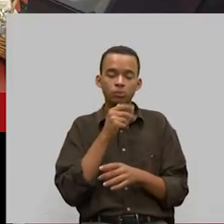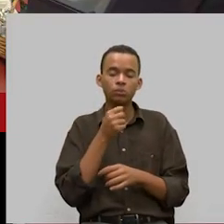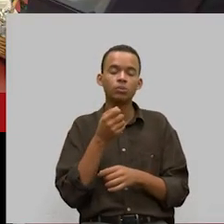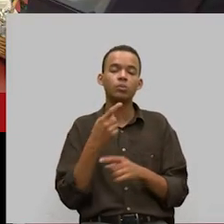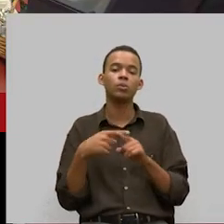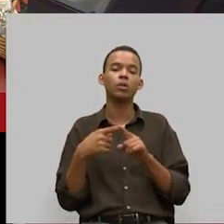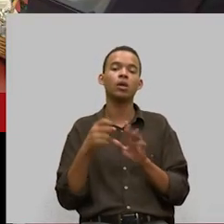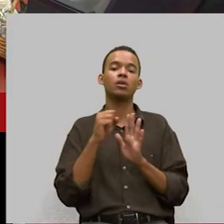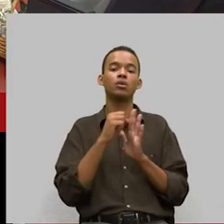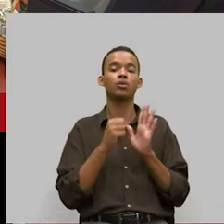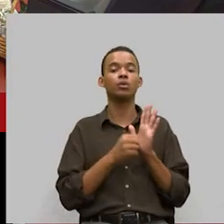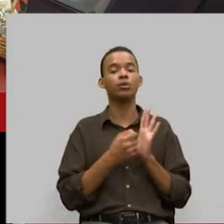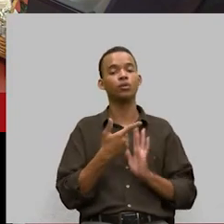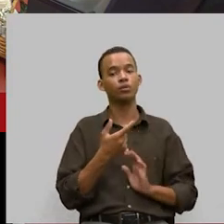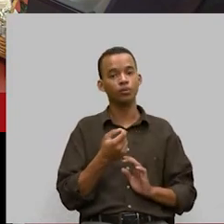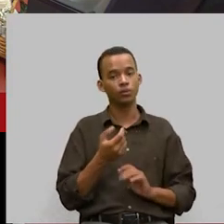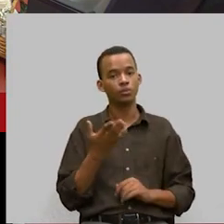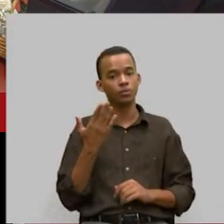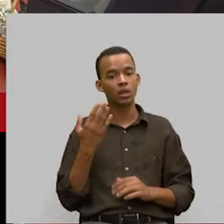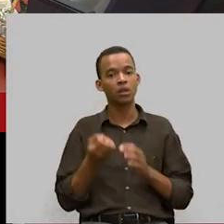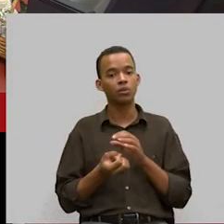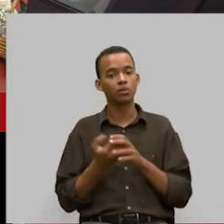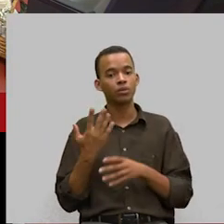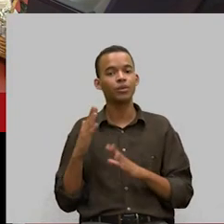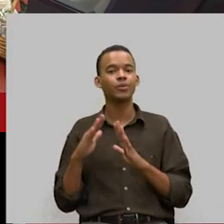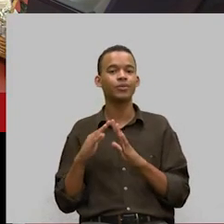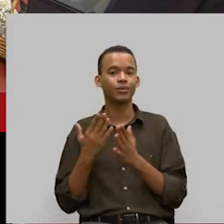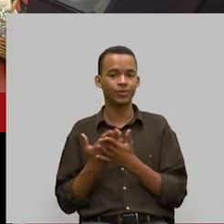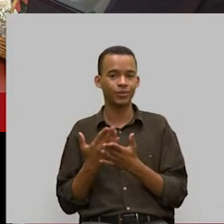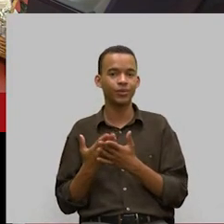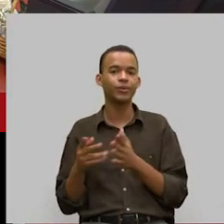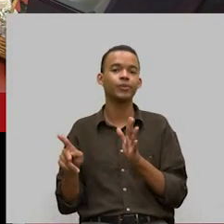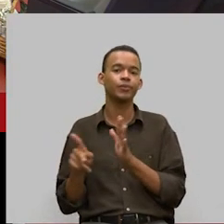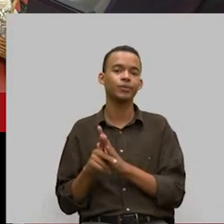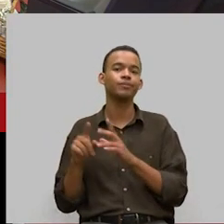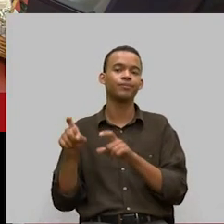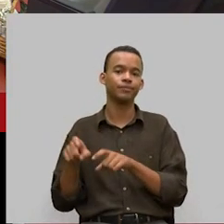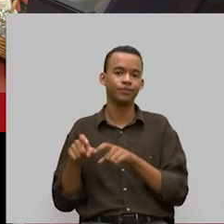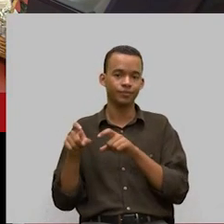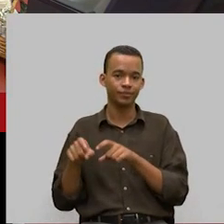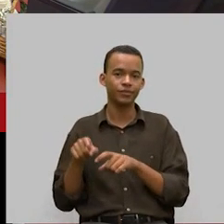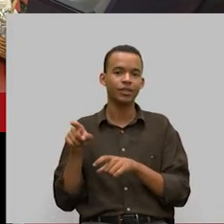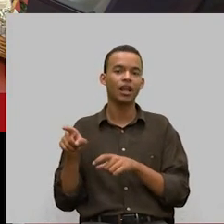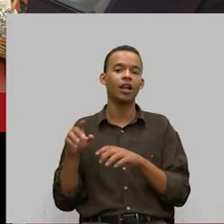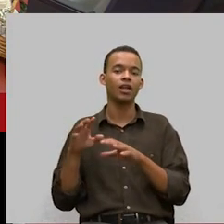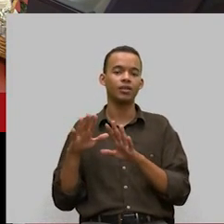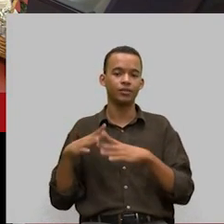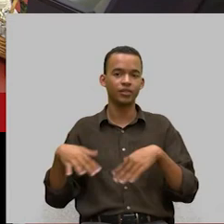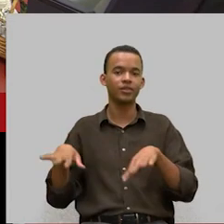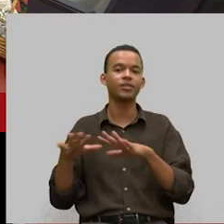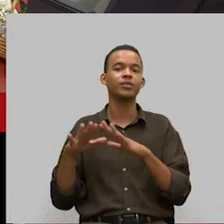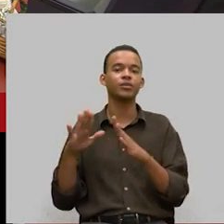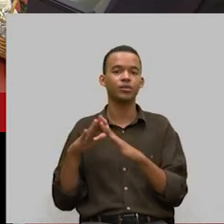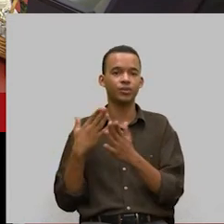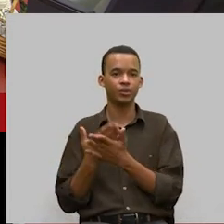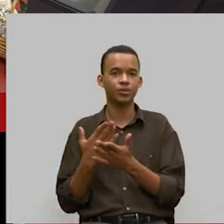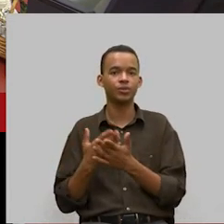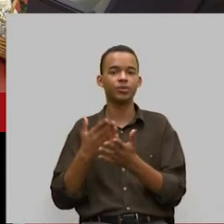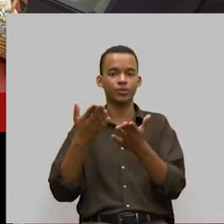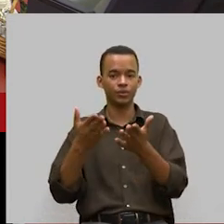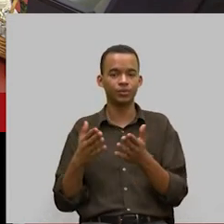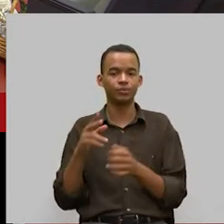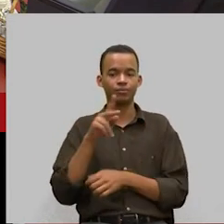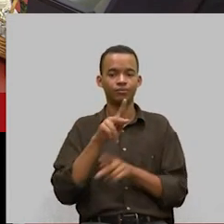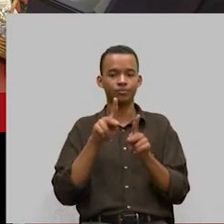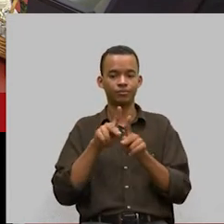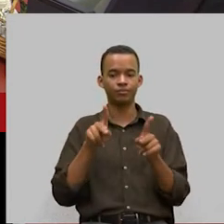XX que a gente construía a comunidade construía a escola punha o professor e bancava a escola não era isso e ficou aquela imagem da